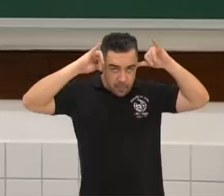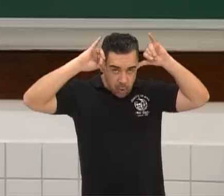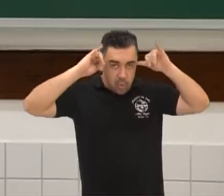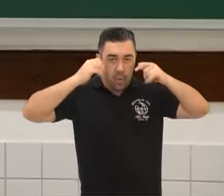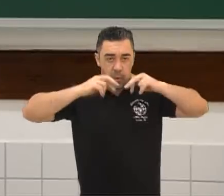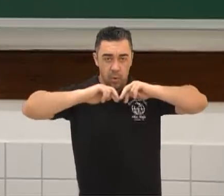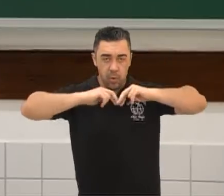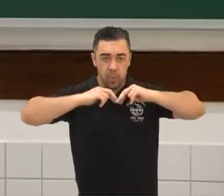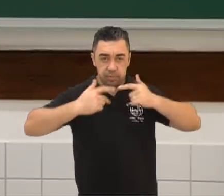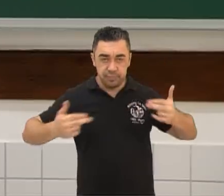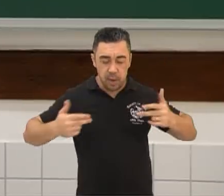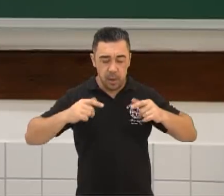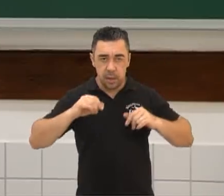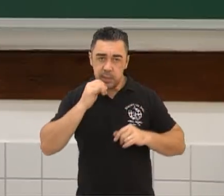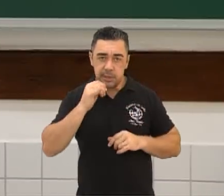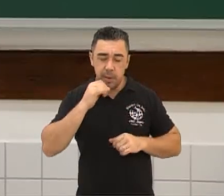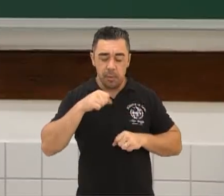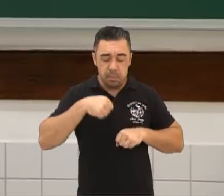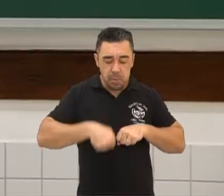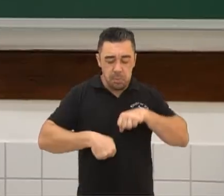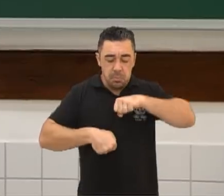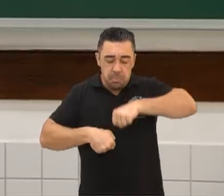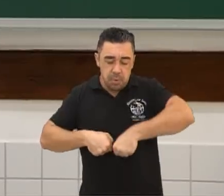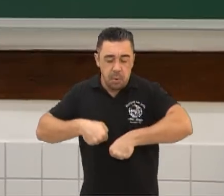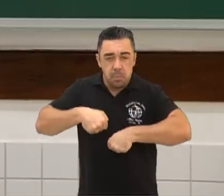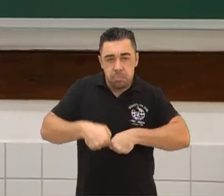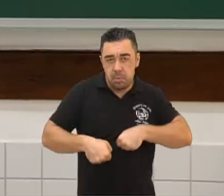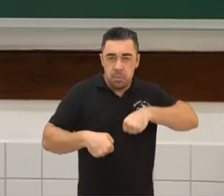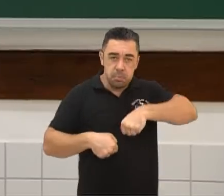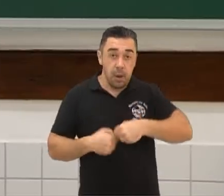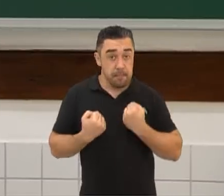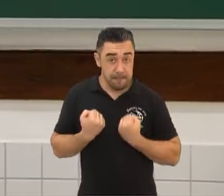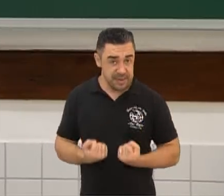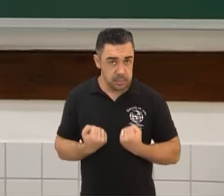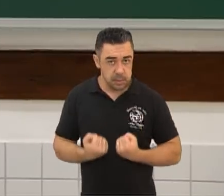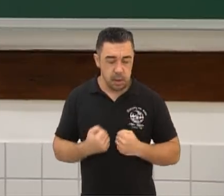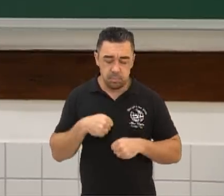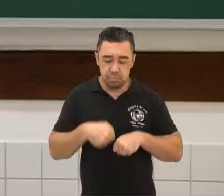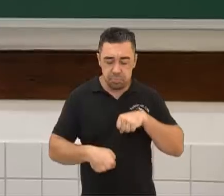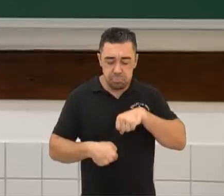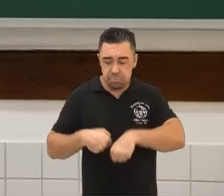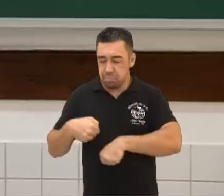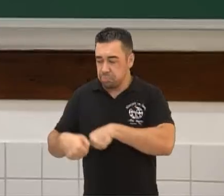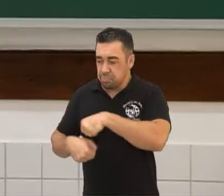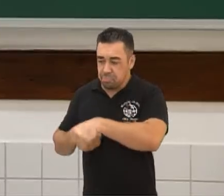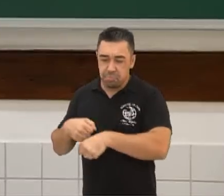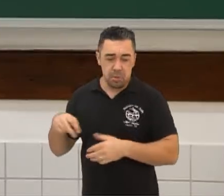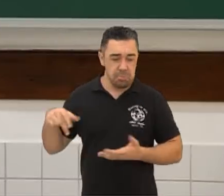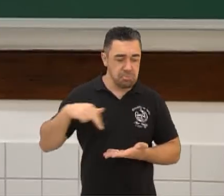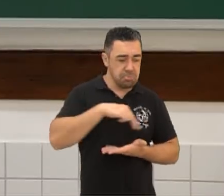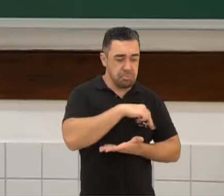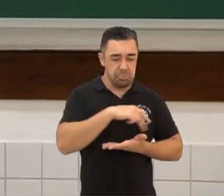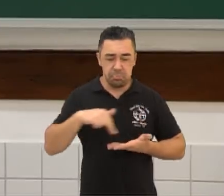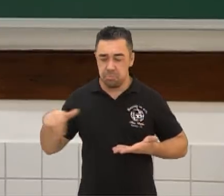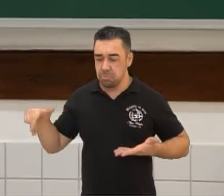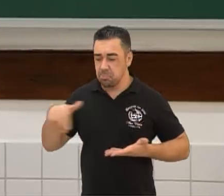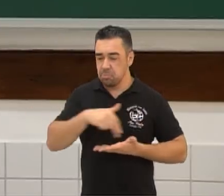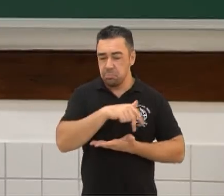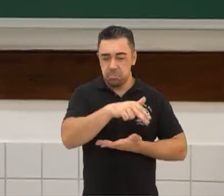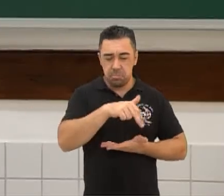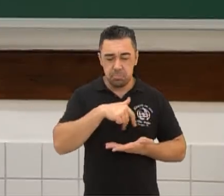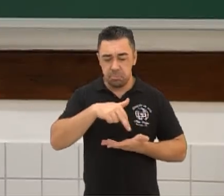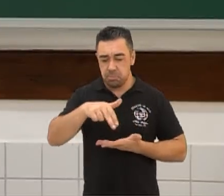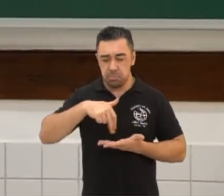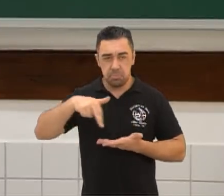pastagens. Então, quando a gente tem uma quantidade grande de animal se deslocando de uma área para outra,